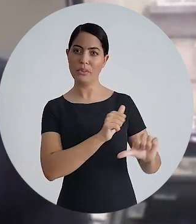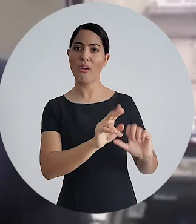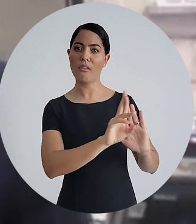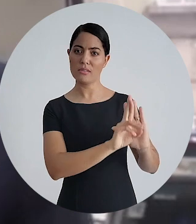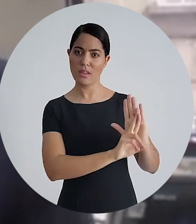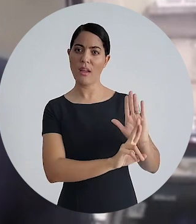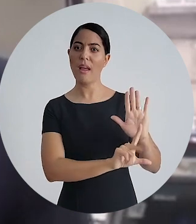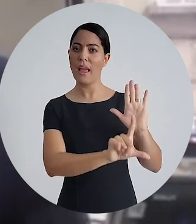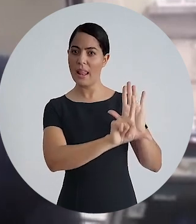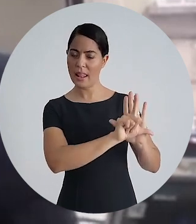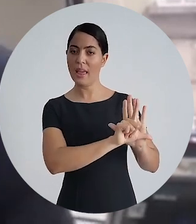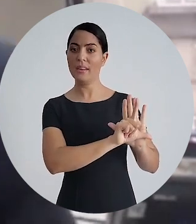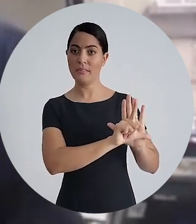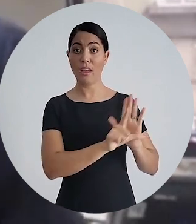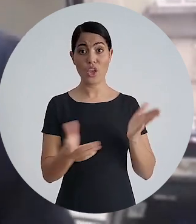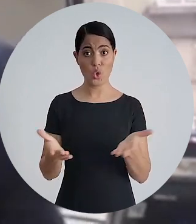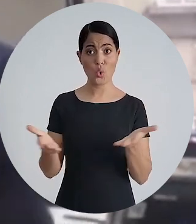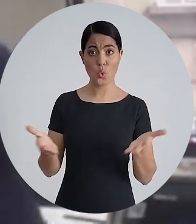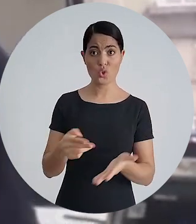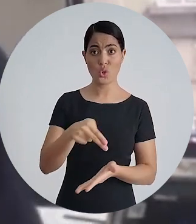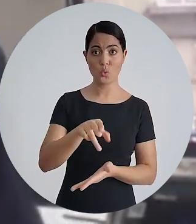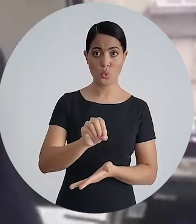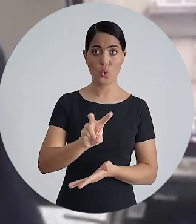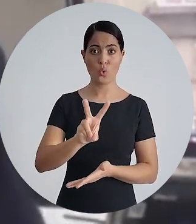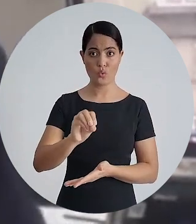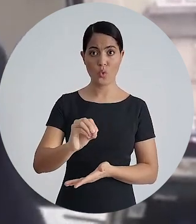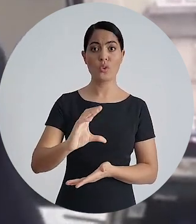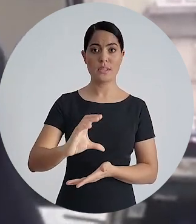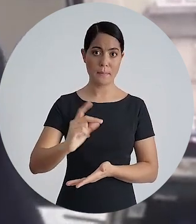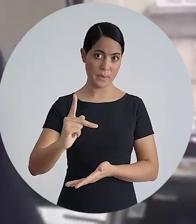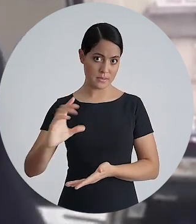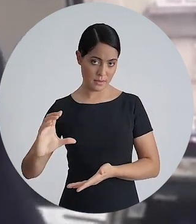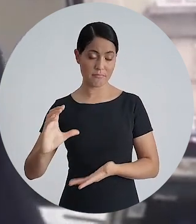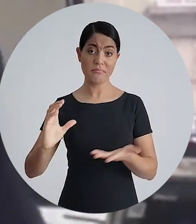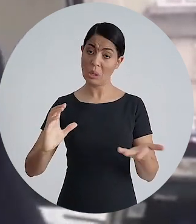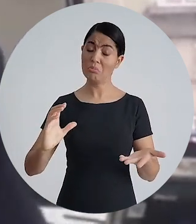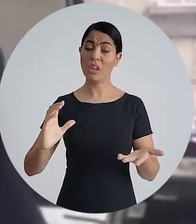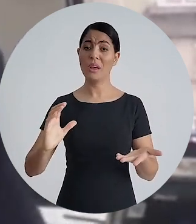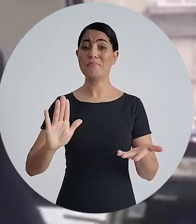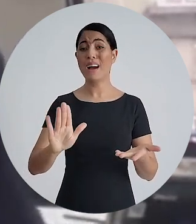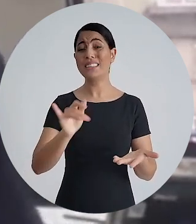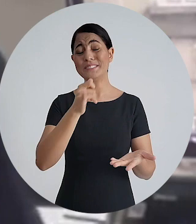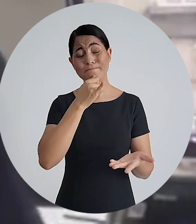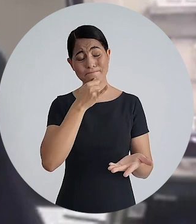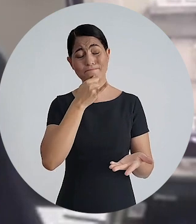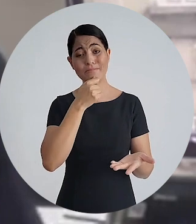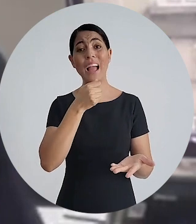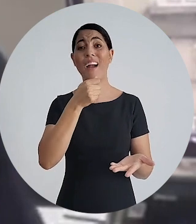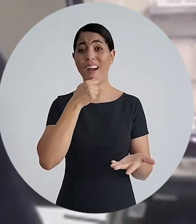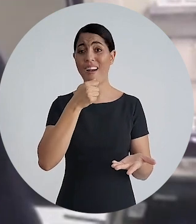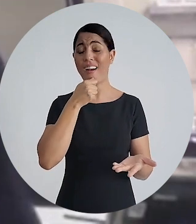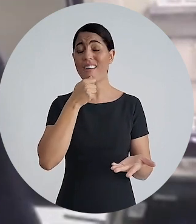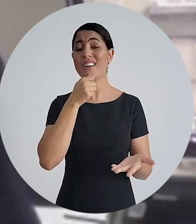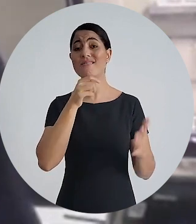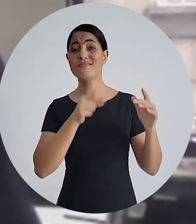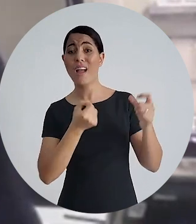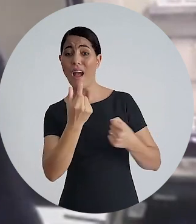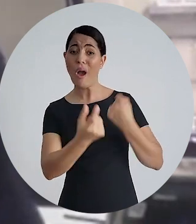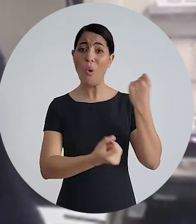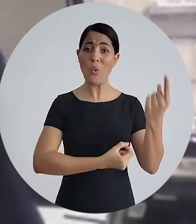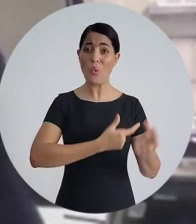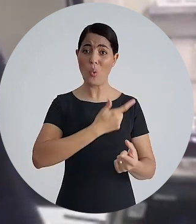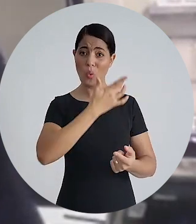redundou neste novo Código de Processo Civil. Mas, infelizmente, nós temos alguns